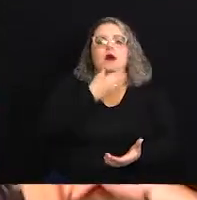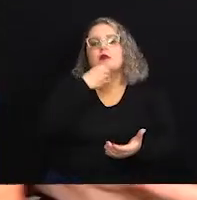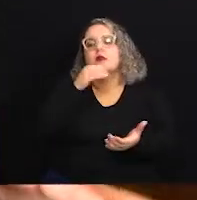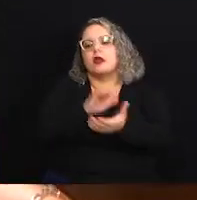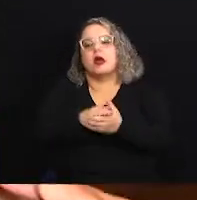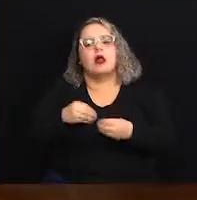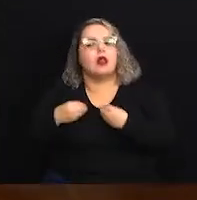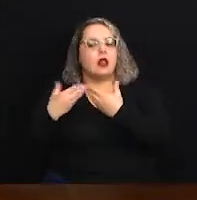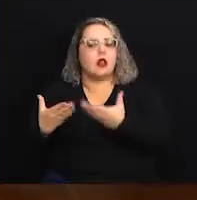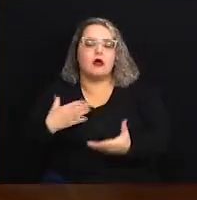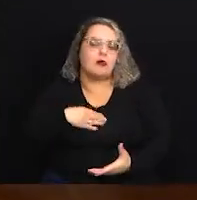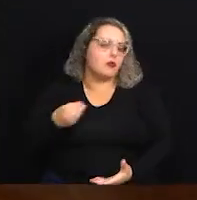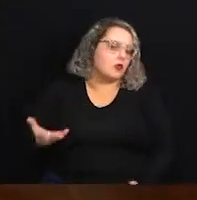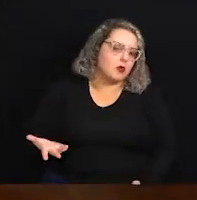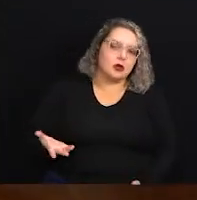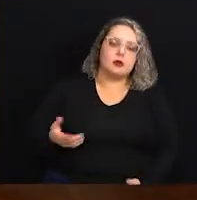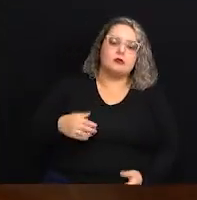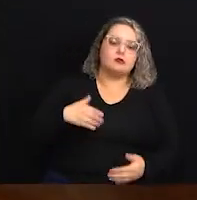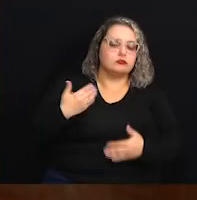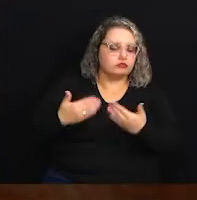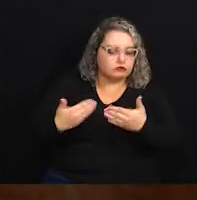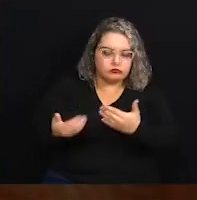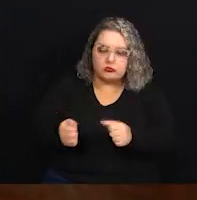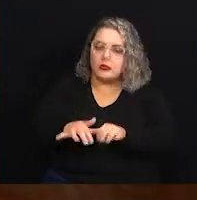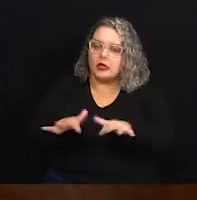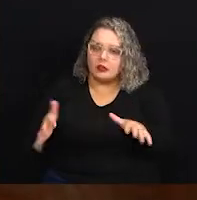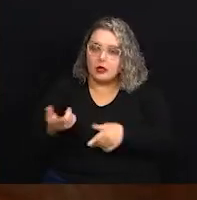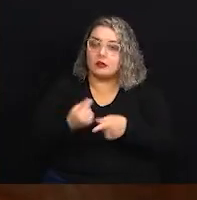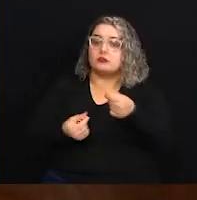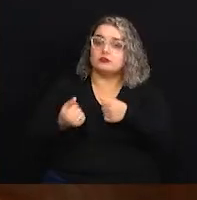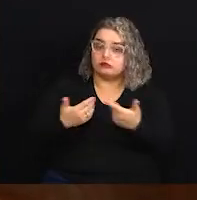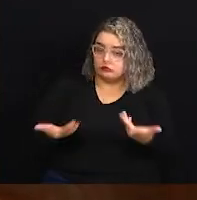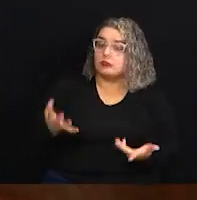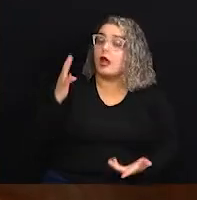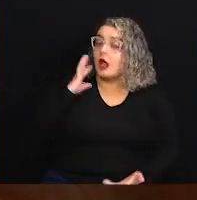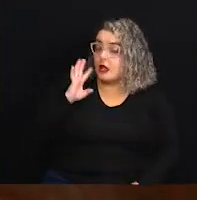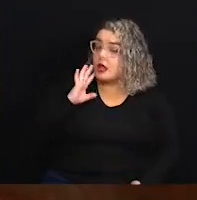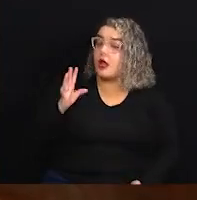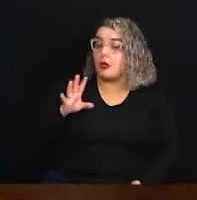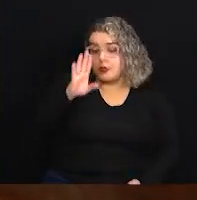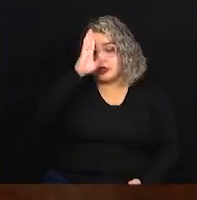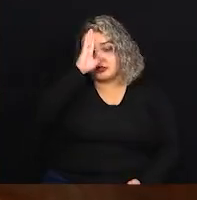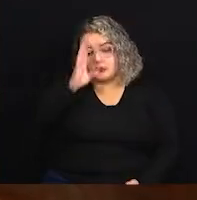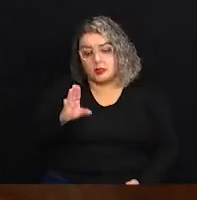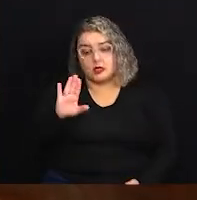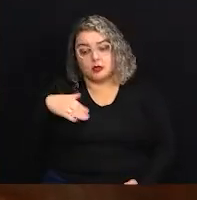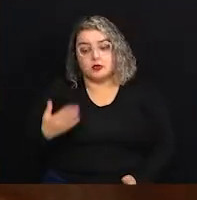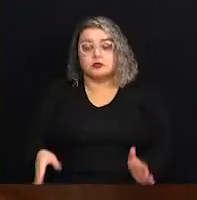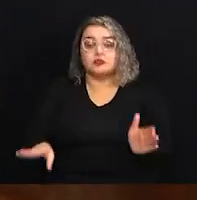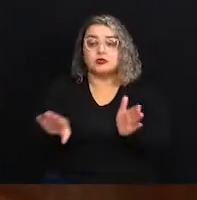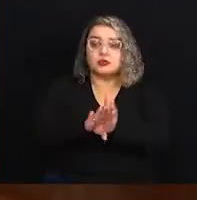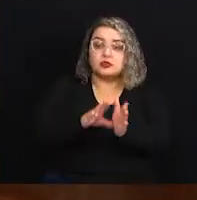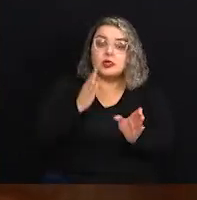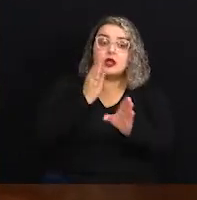marido e leva para o filho, e assim as peças vão girando essa economia circular que é bem legal, principalmente a parte quando você chega e encontra